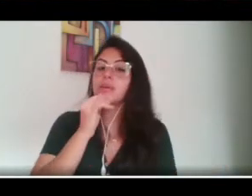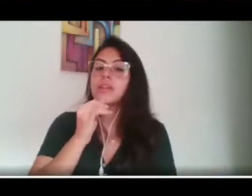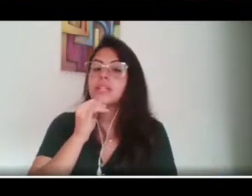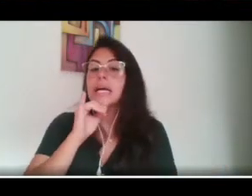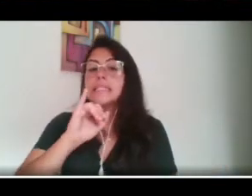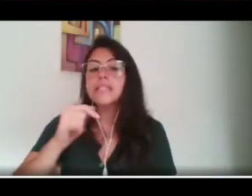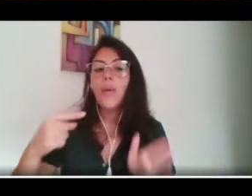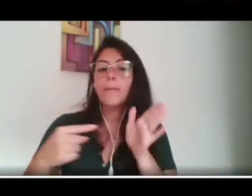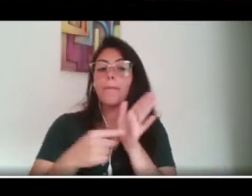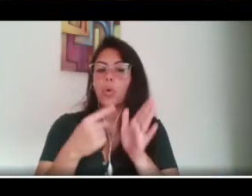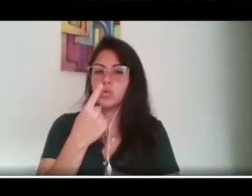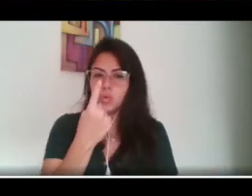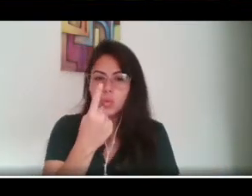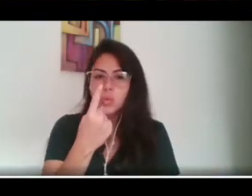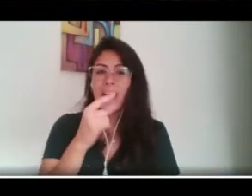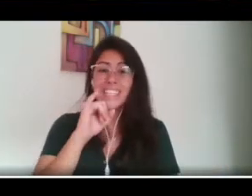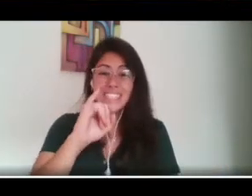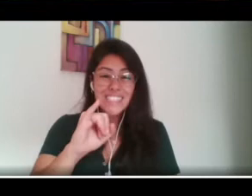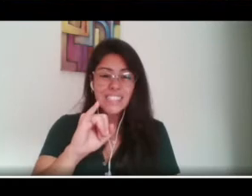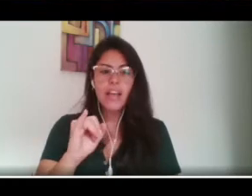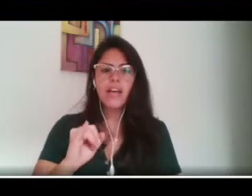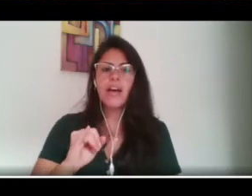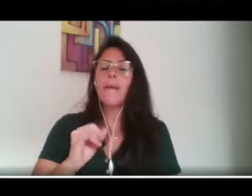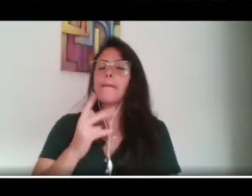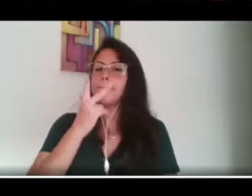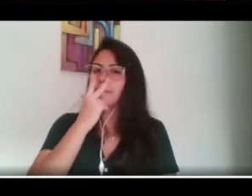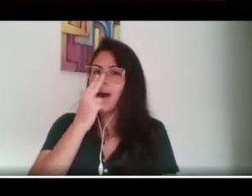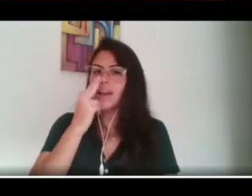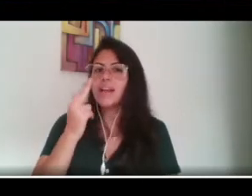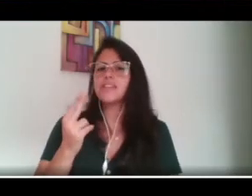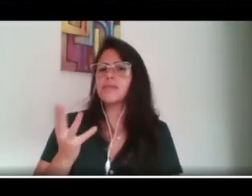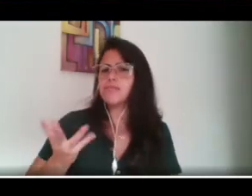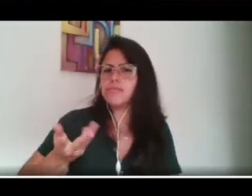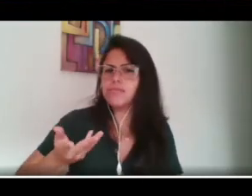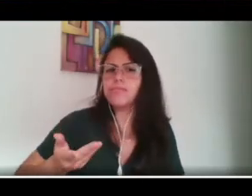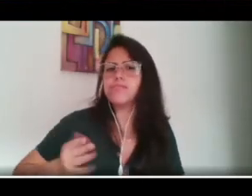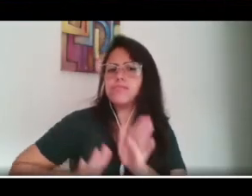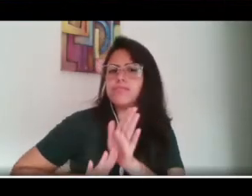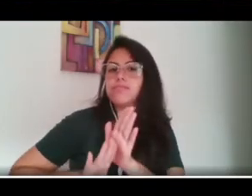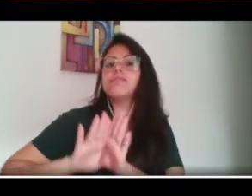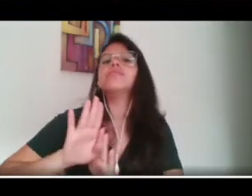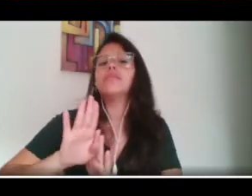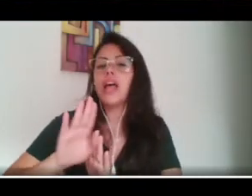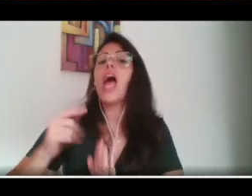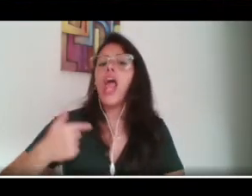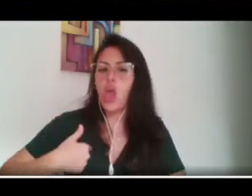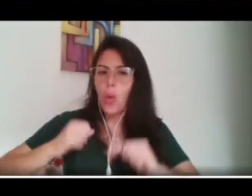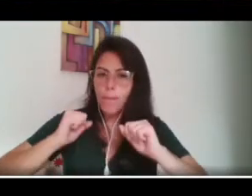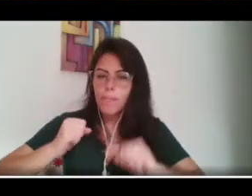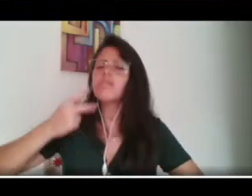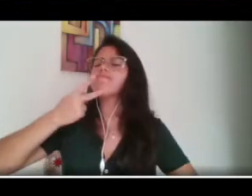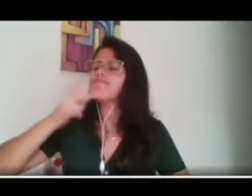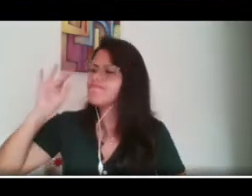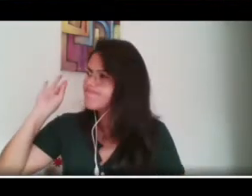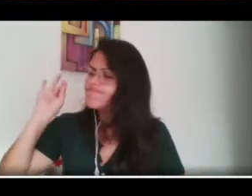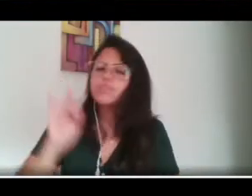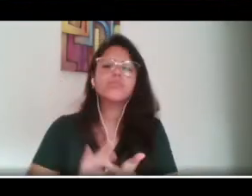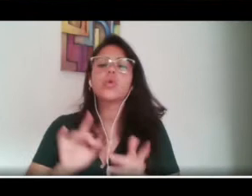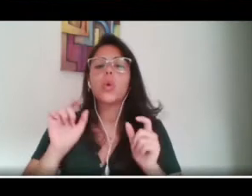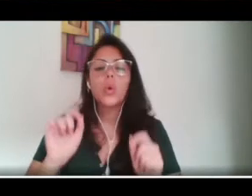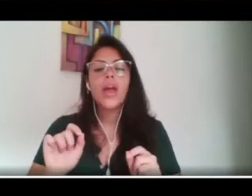está acelerando, o corpo está acelerando no ponto 1, eu posso dizer com certeza que a aceleração, ela é